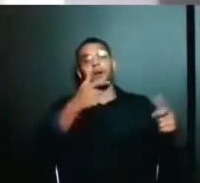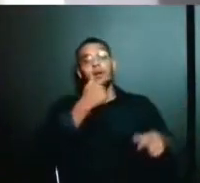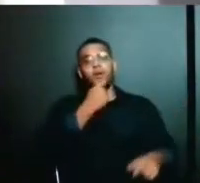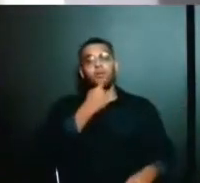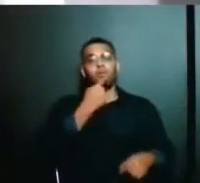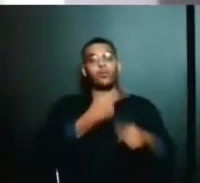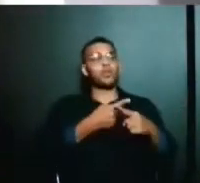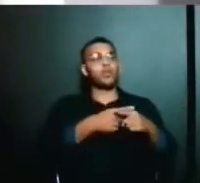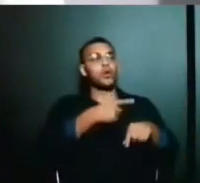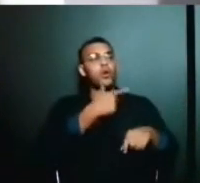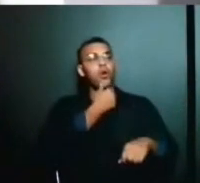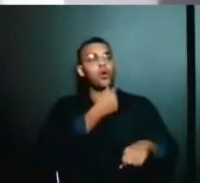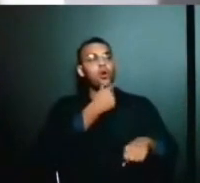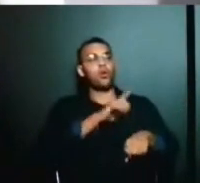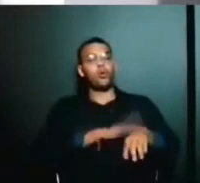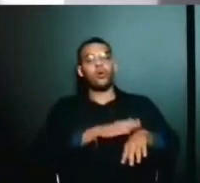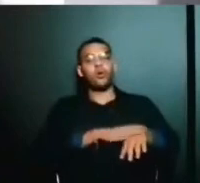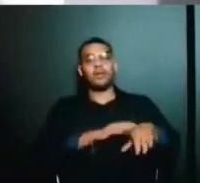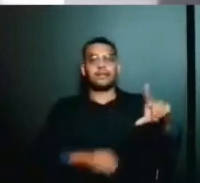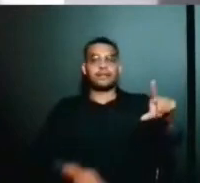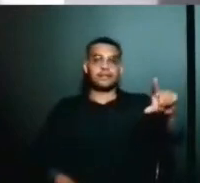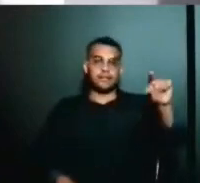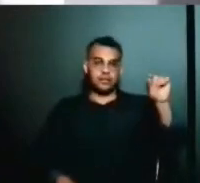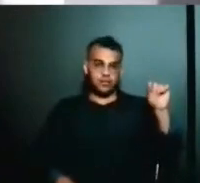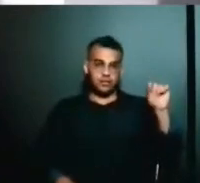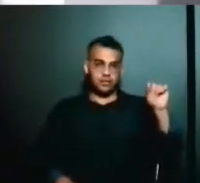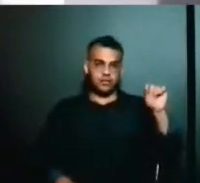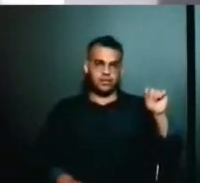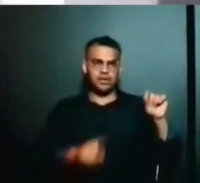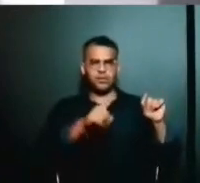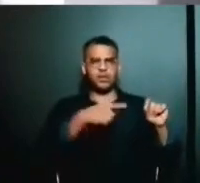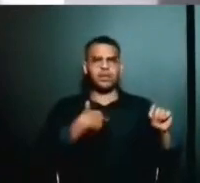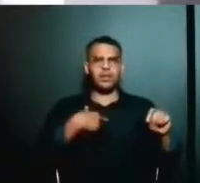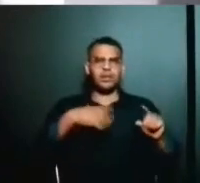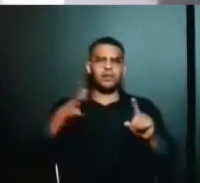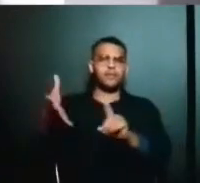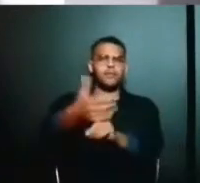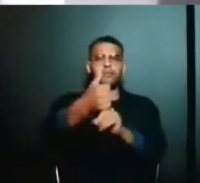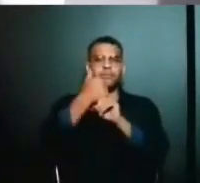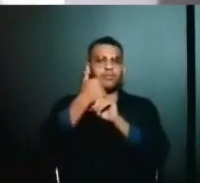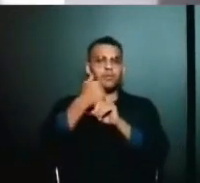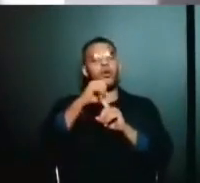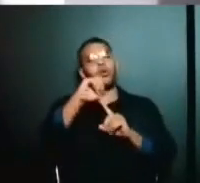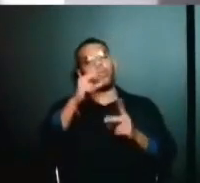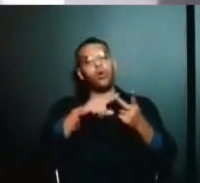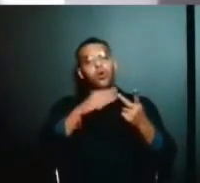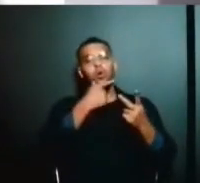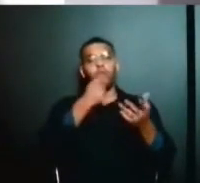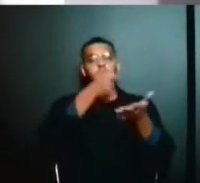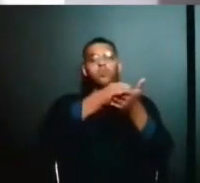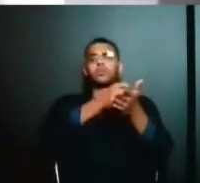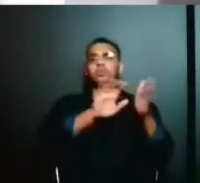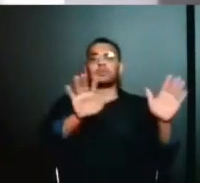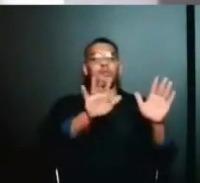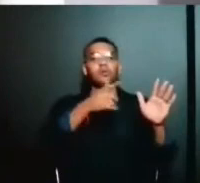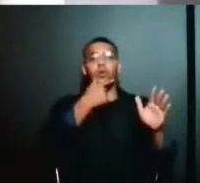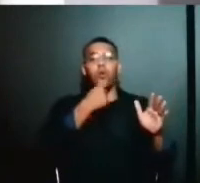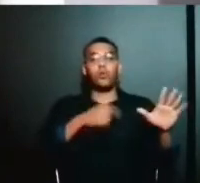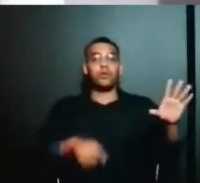escolhem. Não é porque é deles, porque eles tomaram, ou por machismo. É porque eles escolhem mais